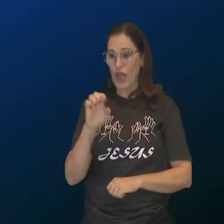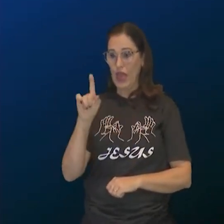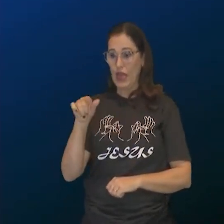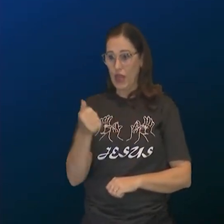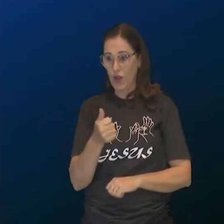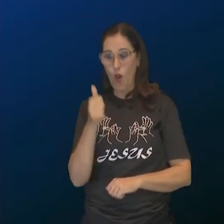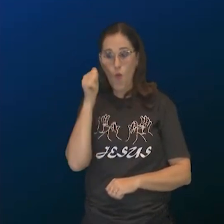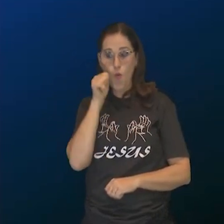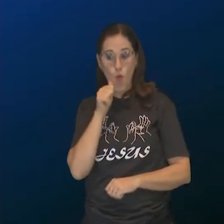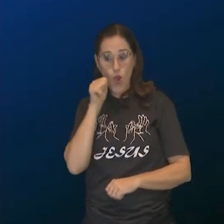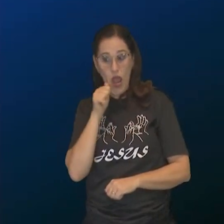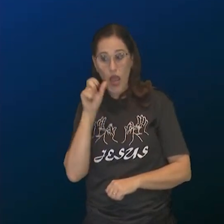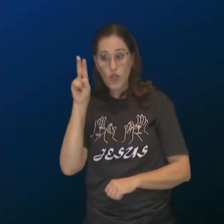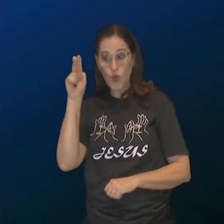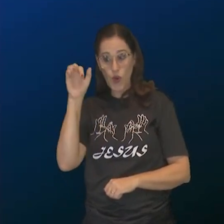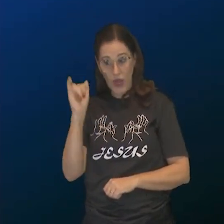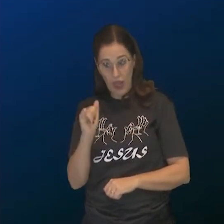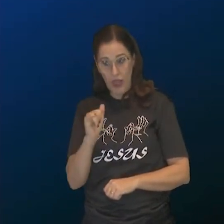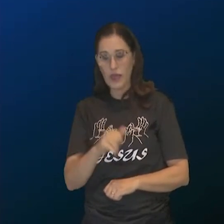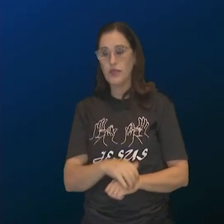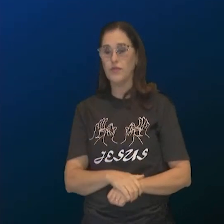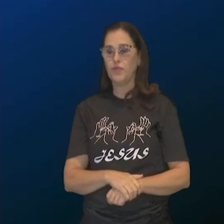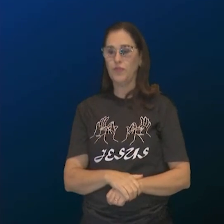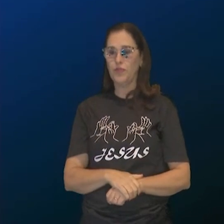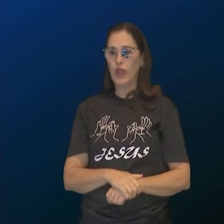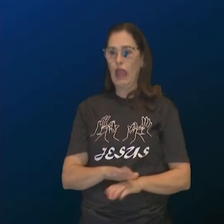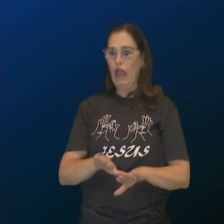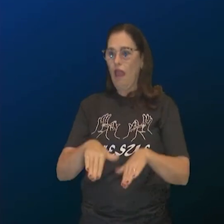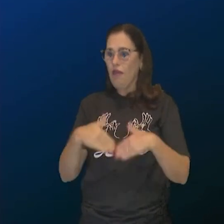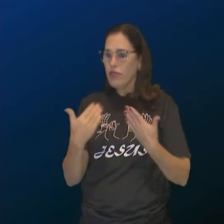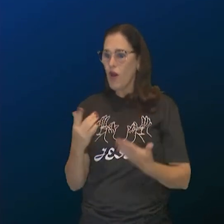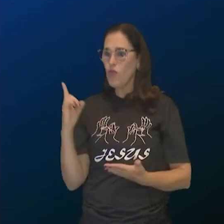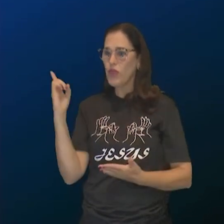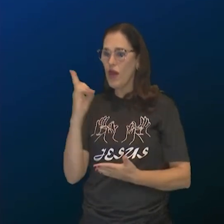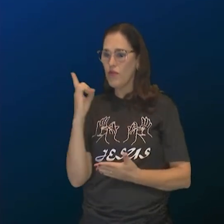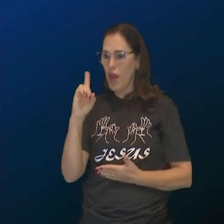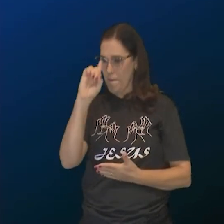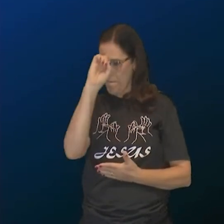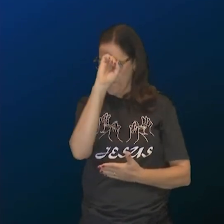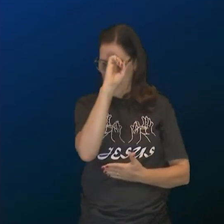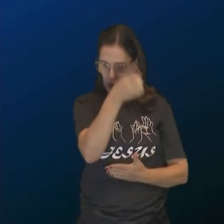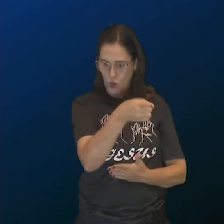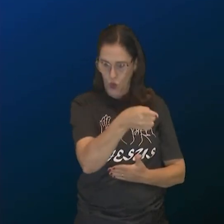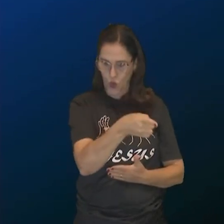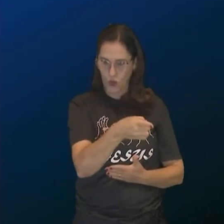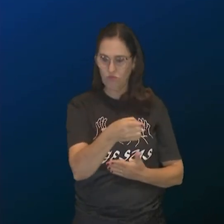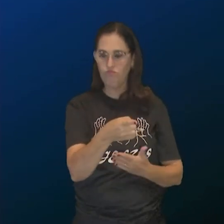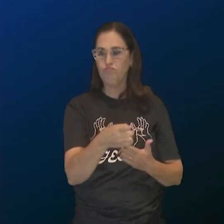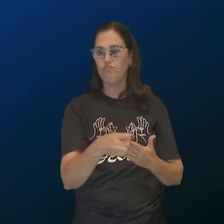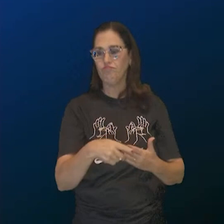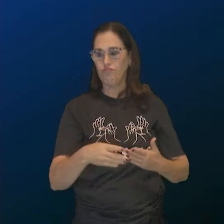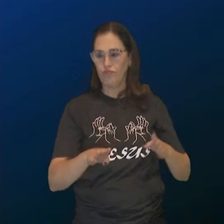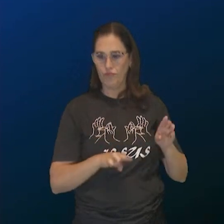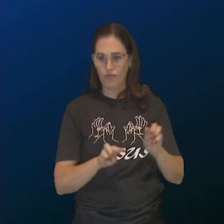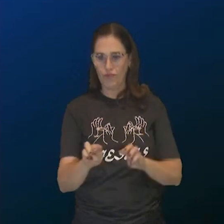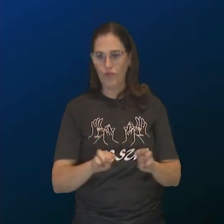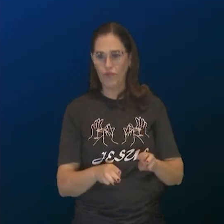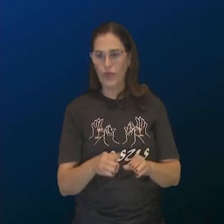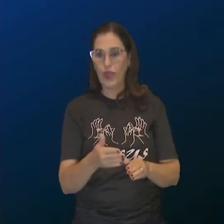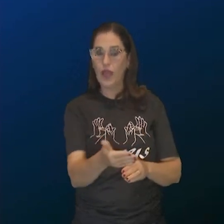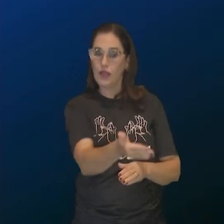e mulher de Urias o heteu. Então enviou Davi seus mensageiros que